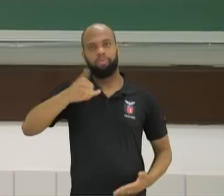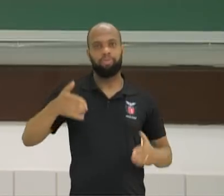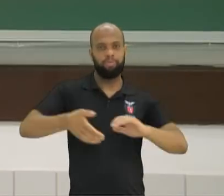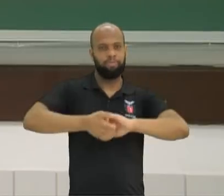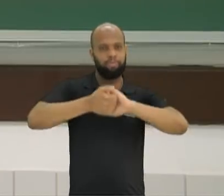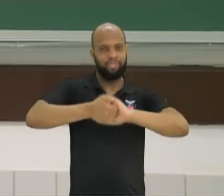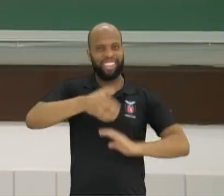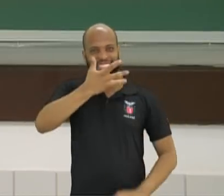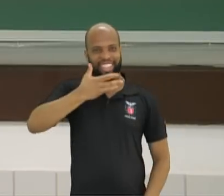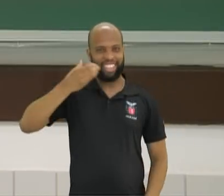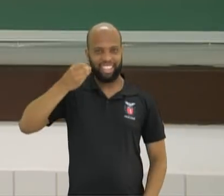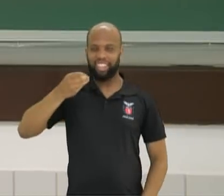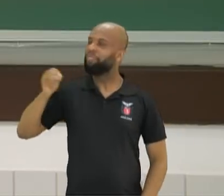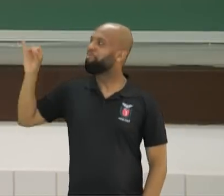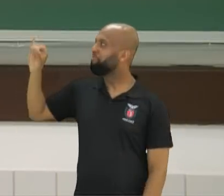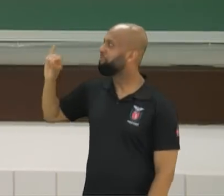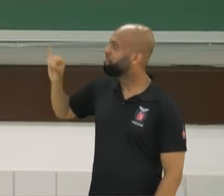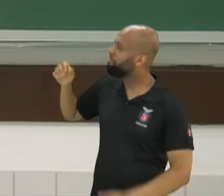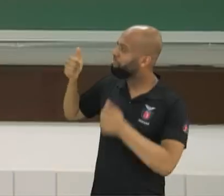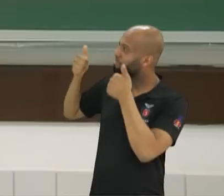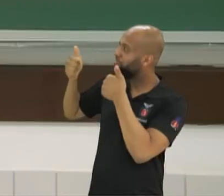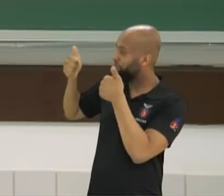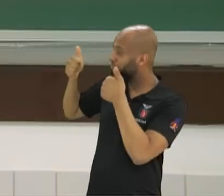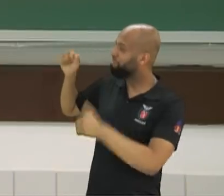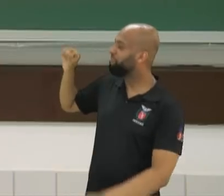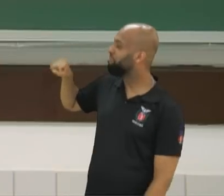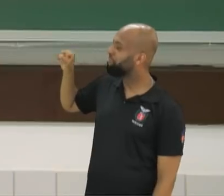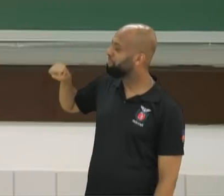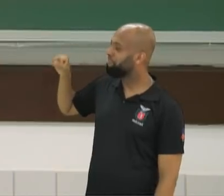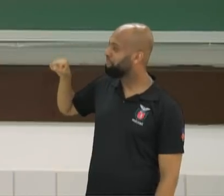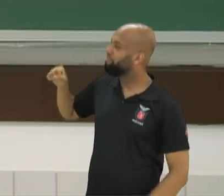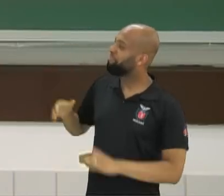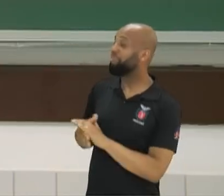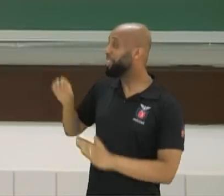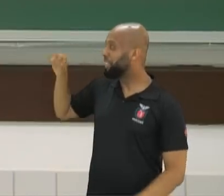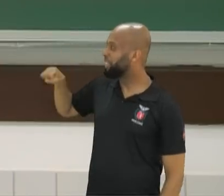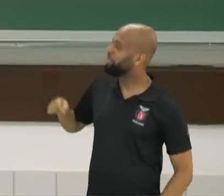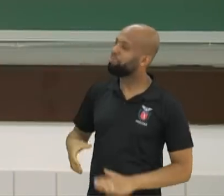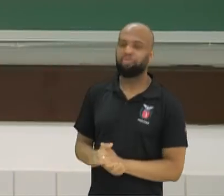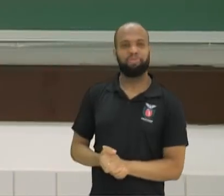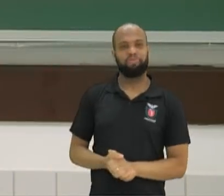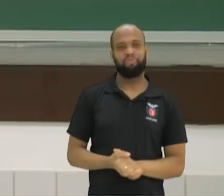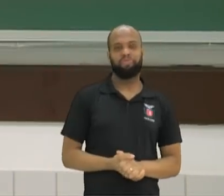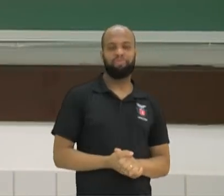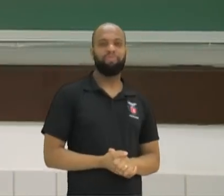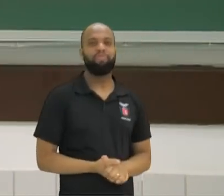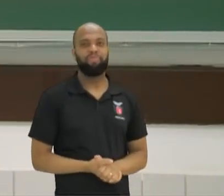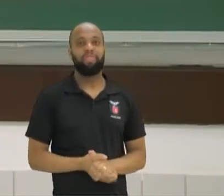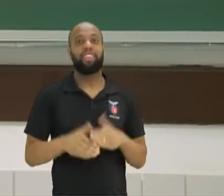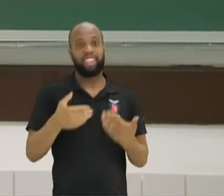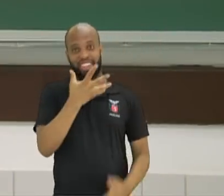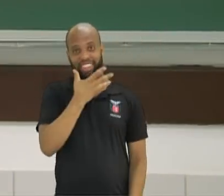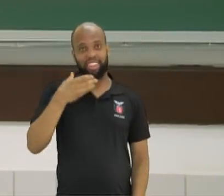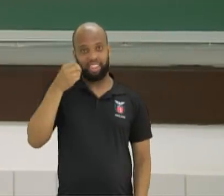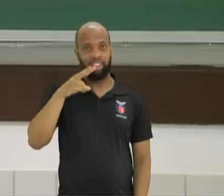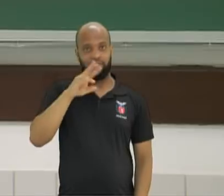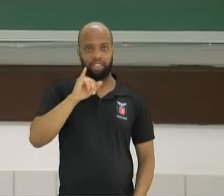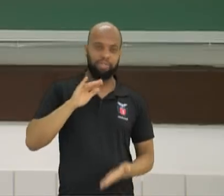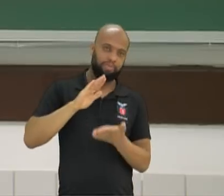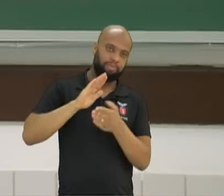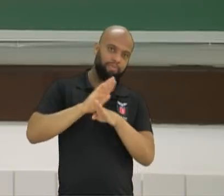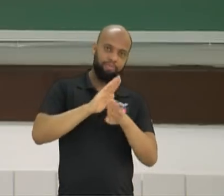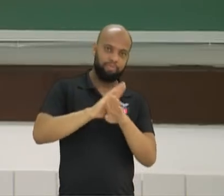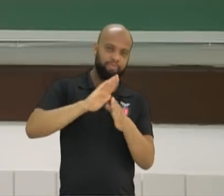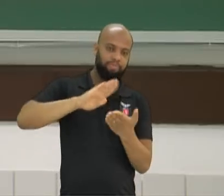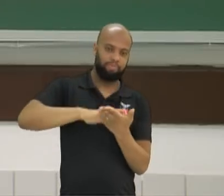bem rapidinho, vamos dar a aula oi para o Natan. Olá Natan, tudo bom? Isso, o Natan vai nos ajudar